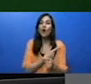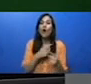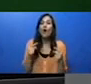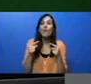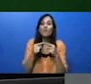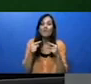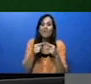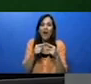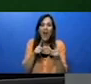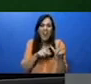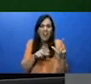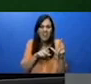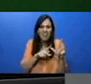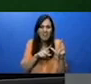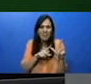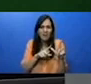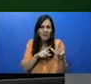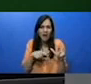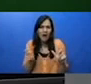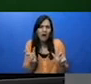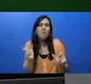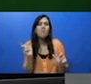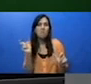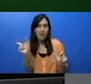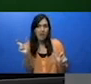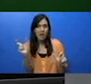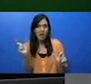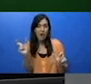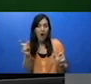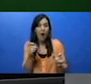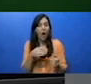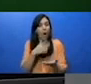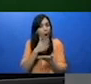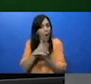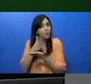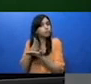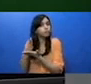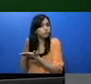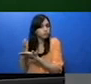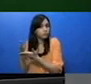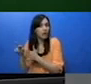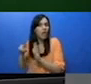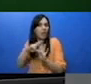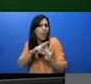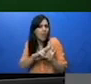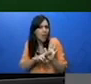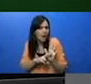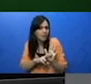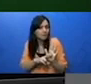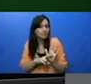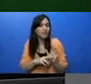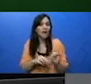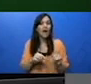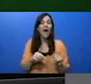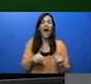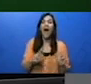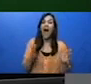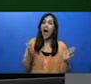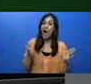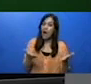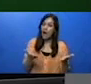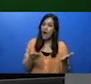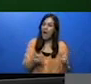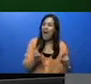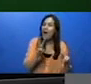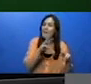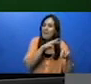formamos palavras, só tem uma ordem correta, né? Senão, não forma uma palavra correta. Já na matemática, quando